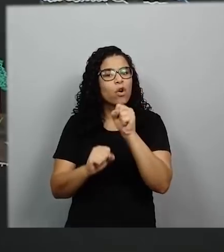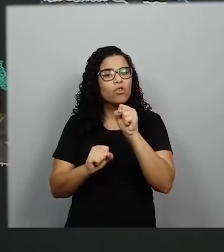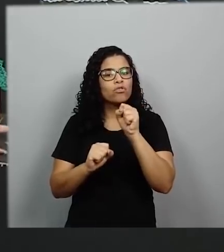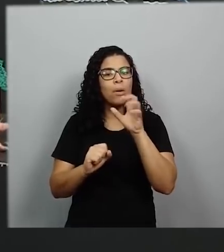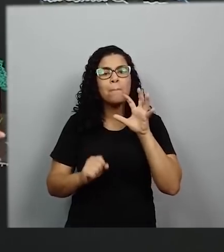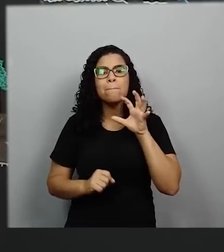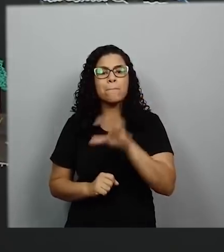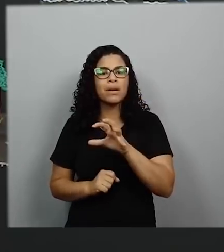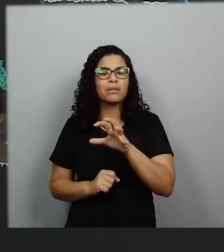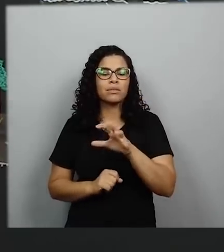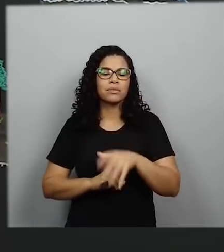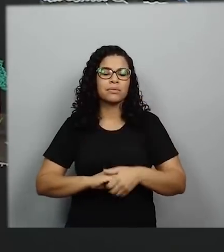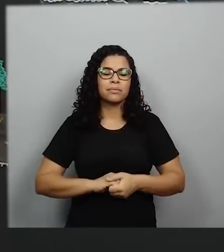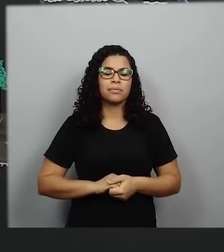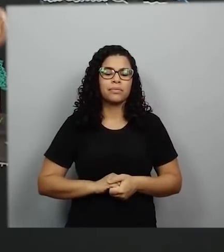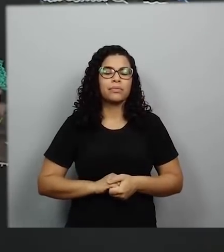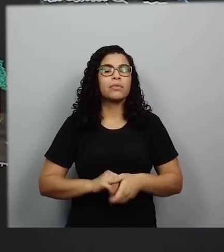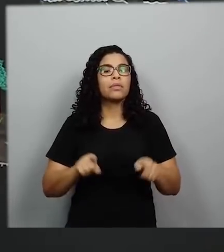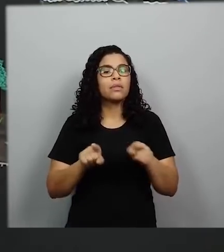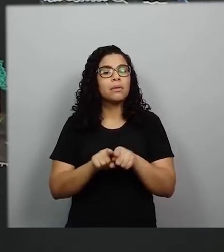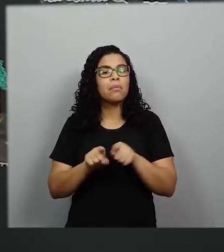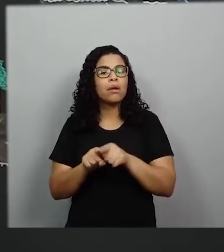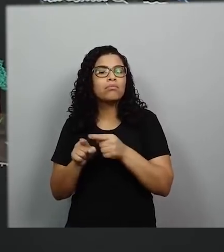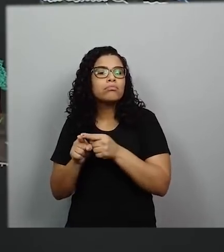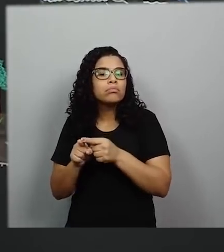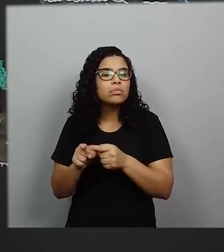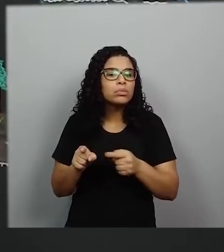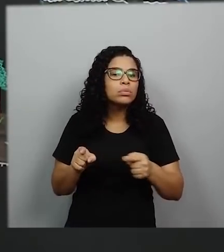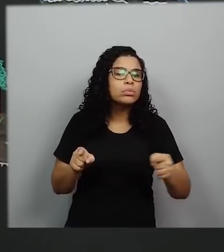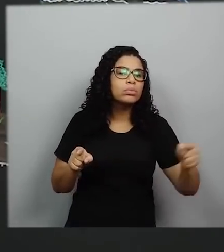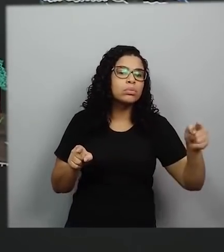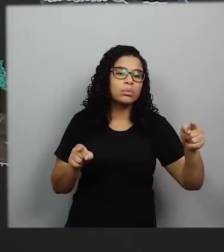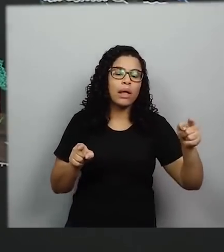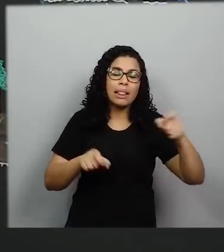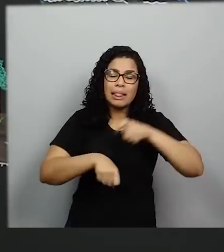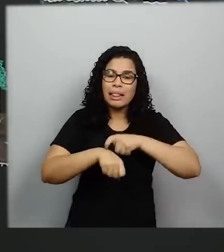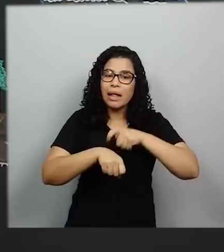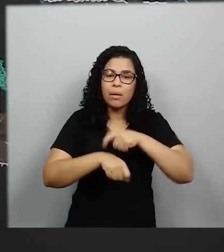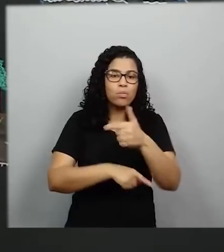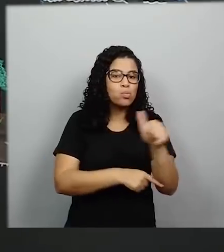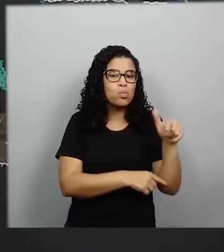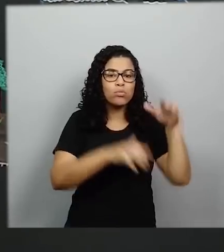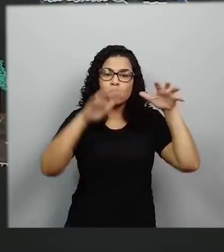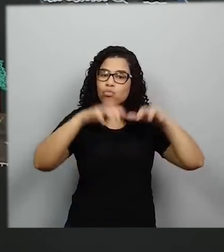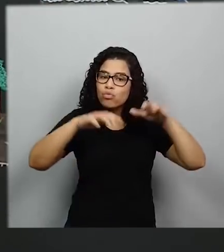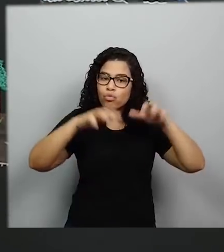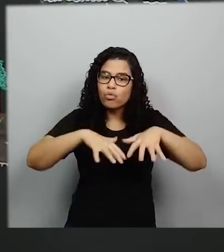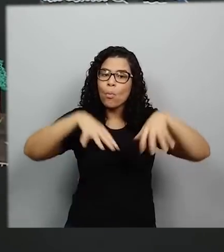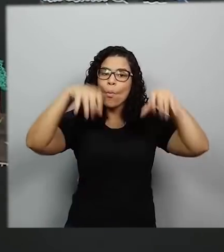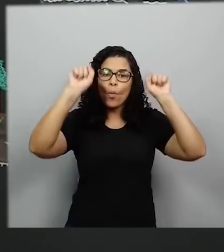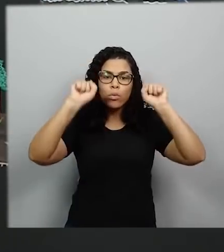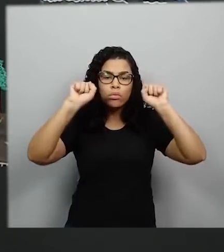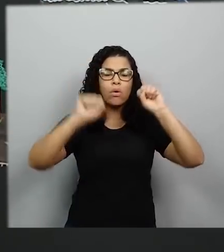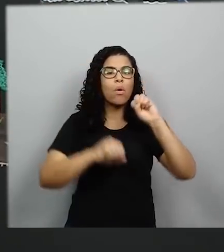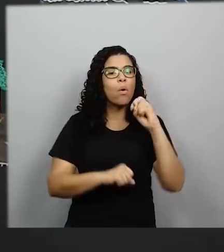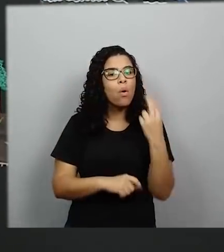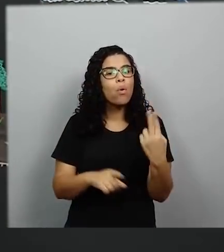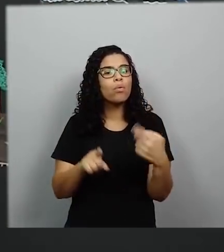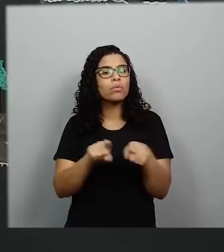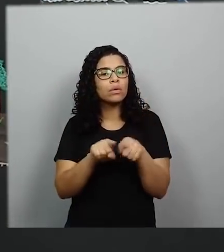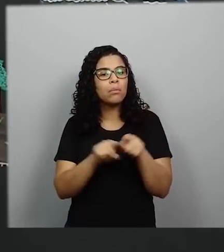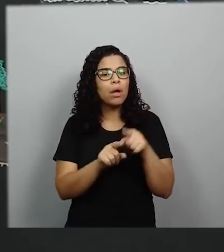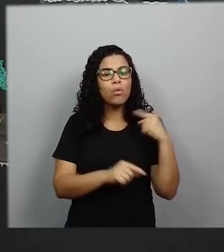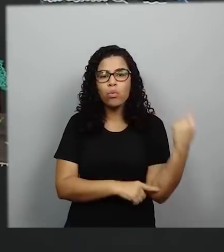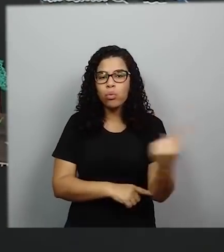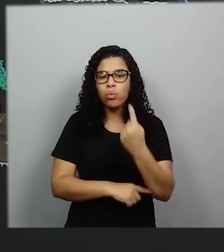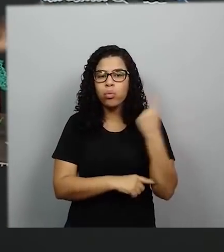ou estiagens, períodos muito longos sem chuva, né? E aí os tornados. Tornados esses que se